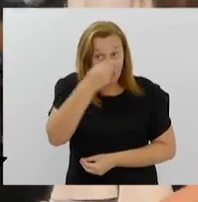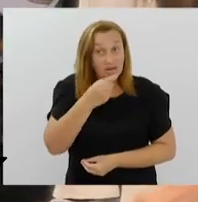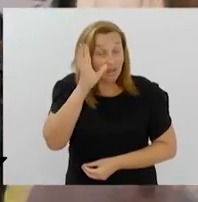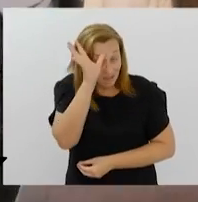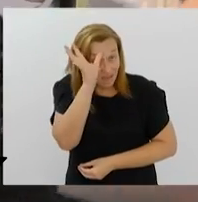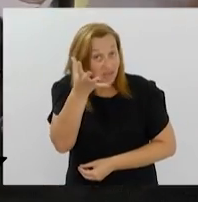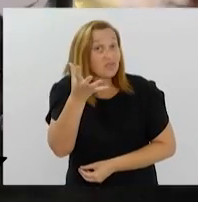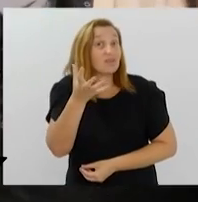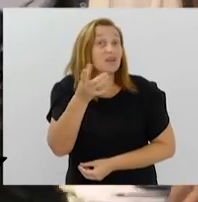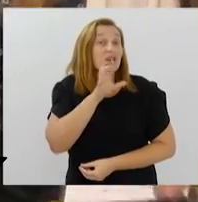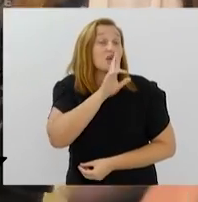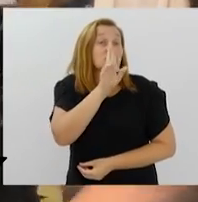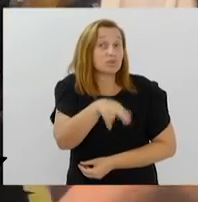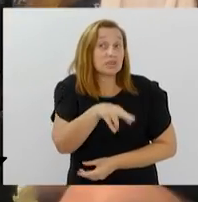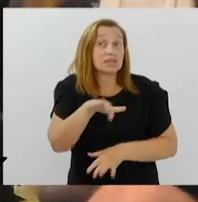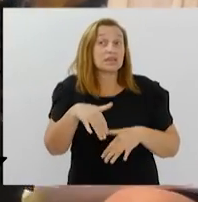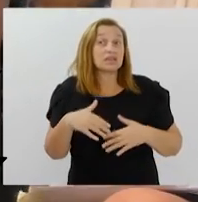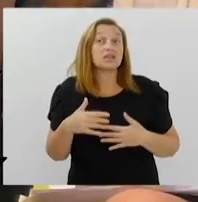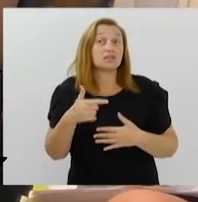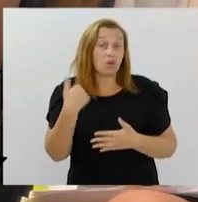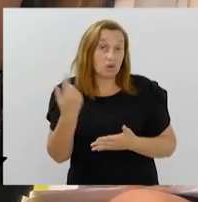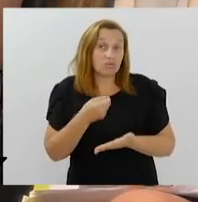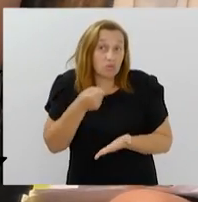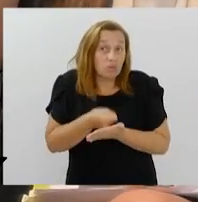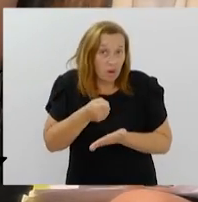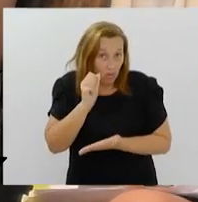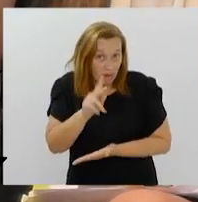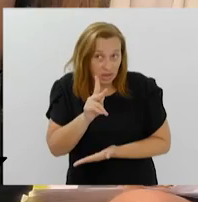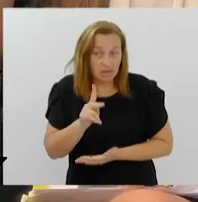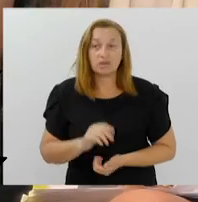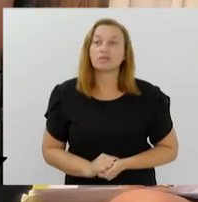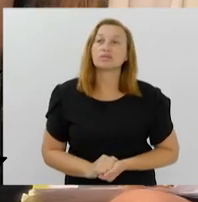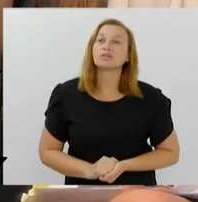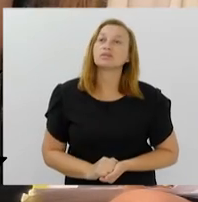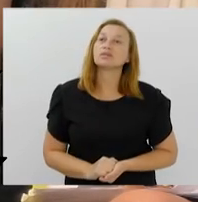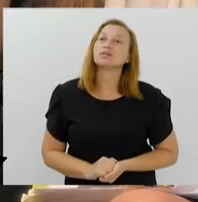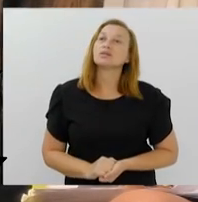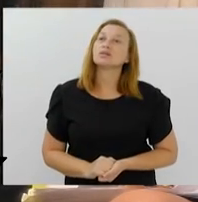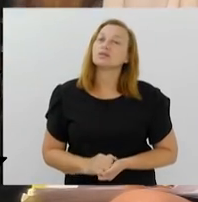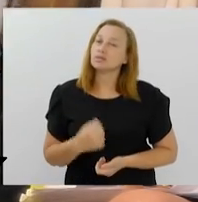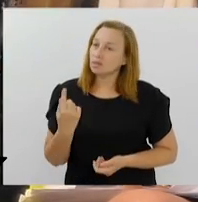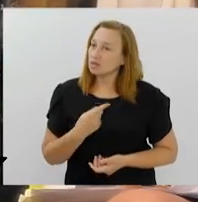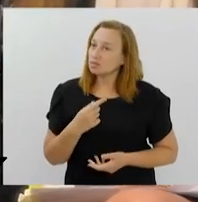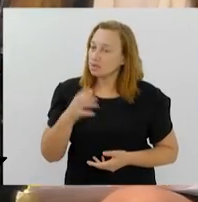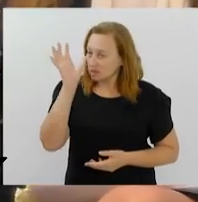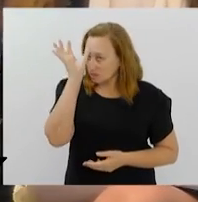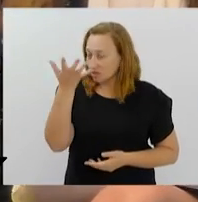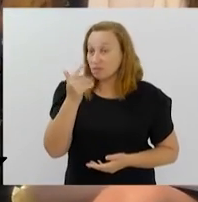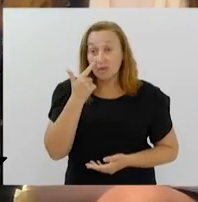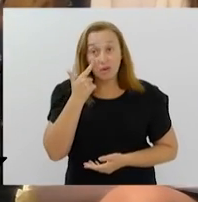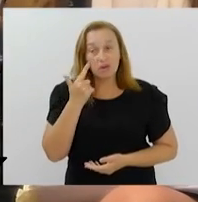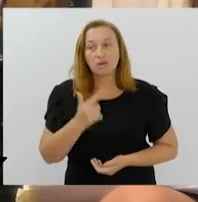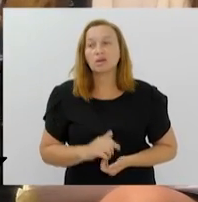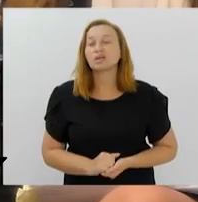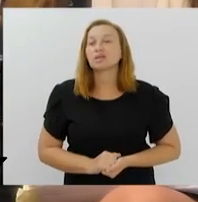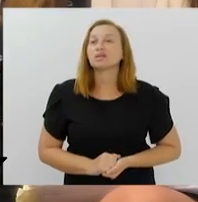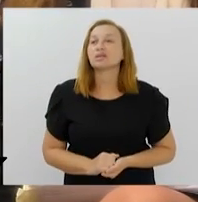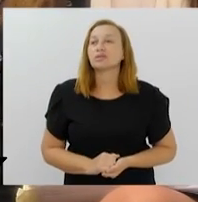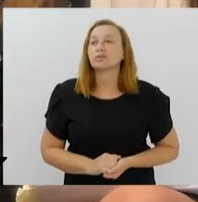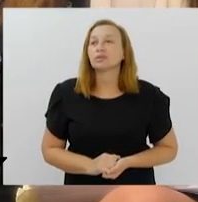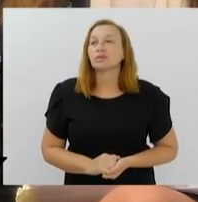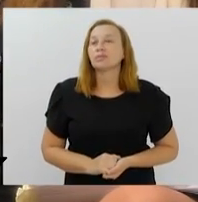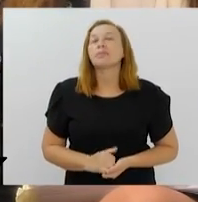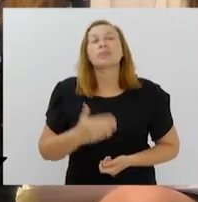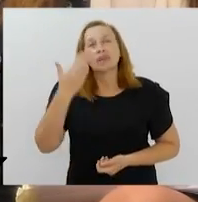que dar resposta e é isso que nós vamos cobrar Tá bom então eu tô dizendo que é isso que nós estamos tratando veja gente olha só entendam bem a